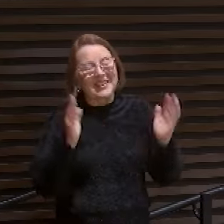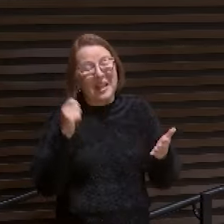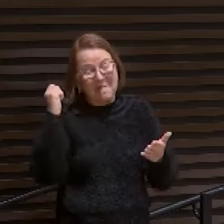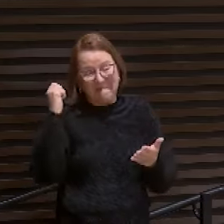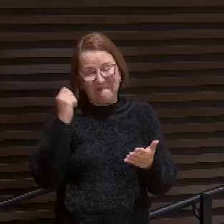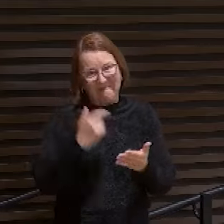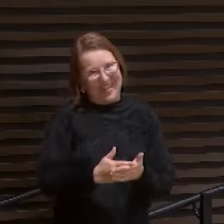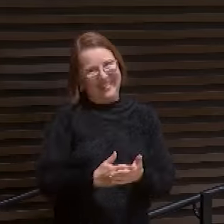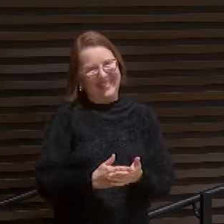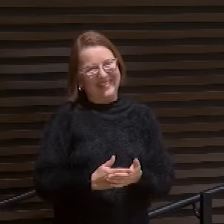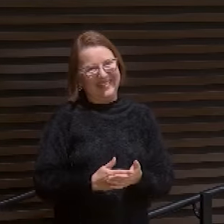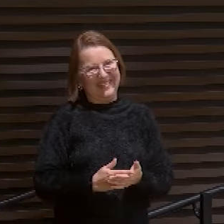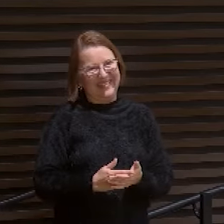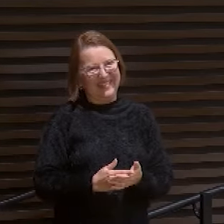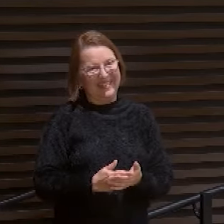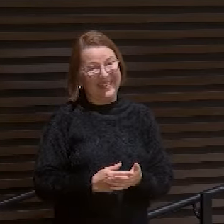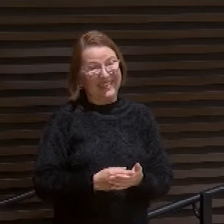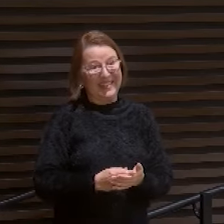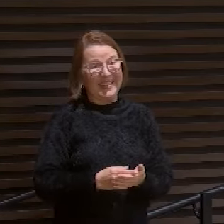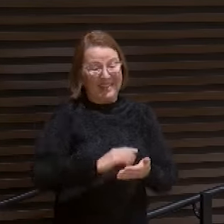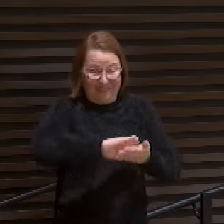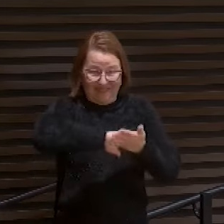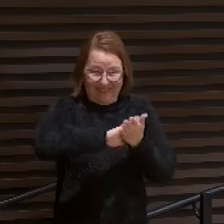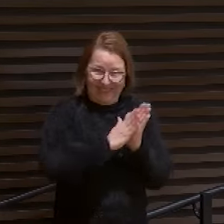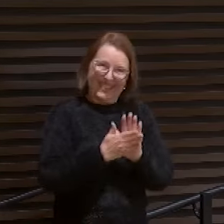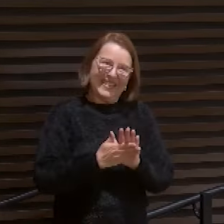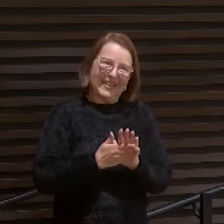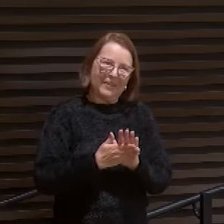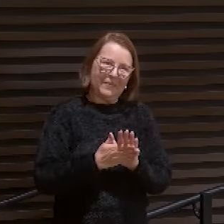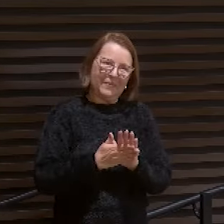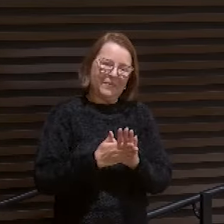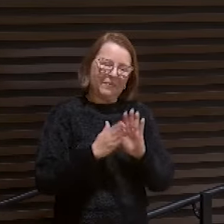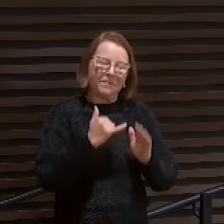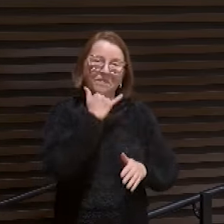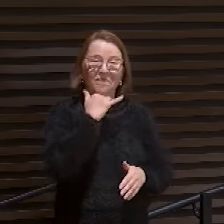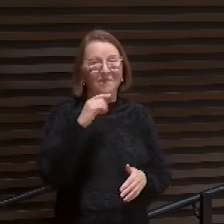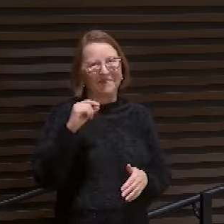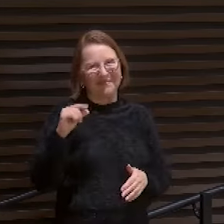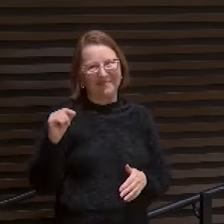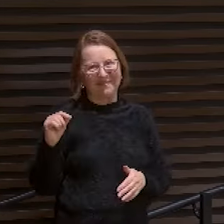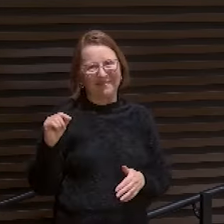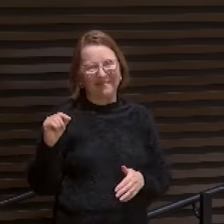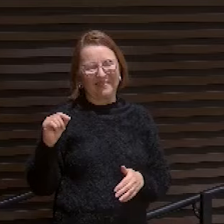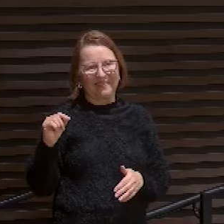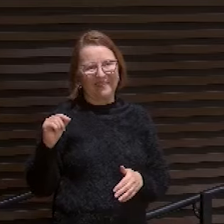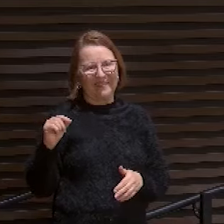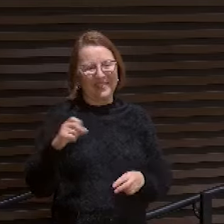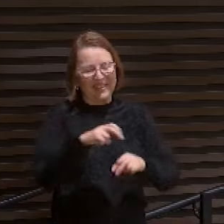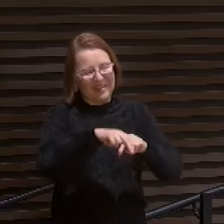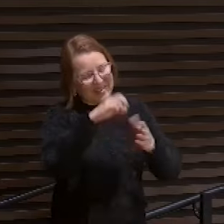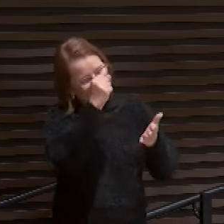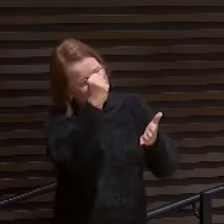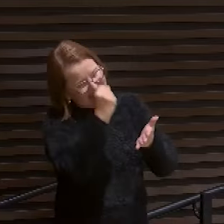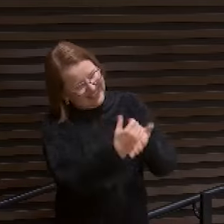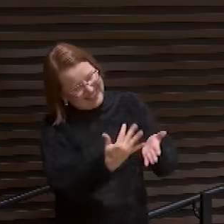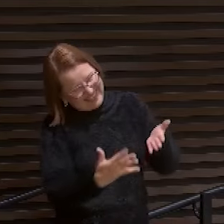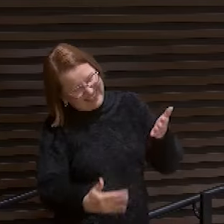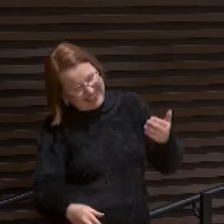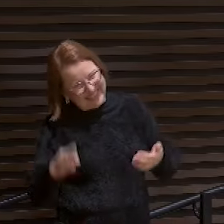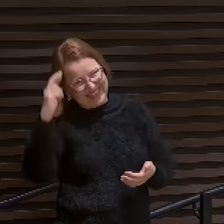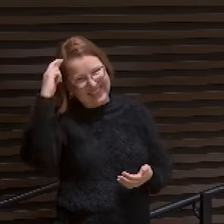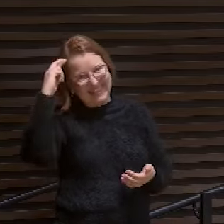pagos e apagados, perdoados pelo sangue do Senhor Jesus